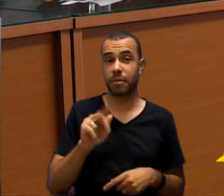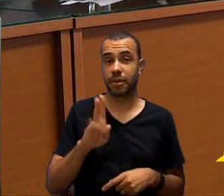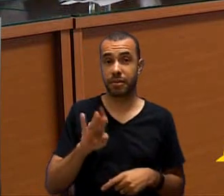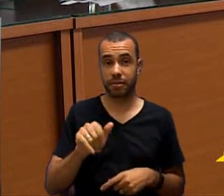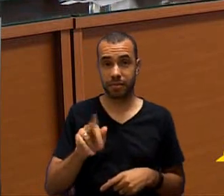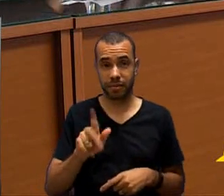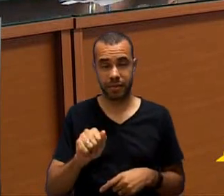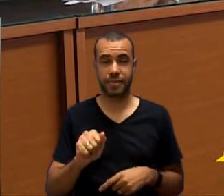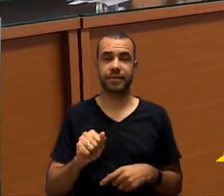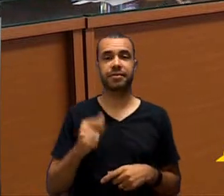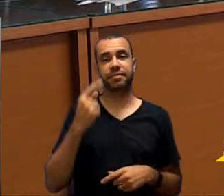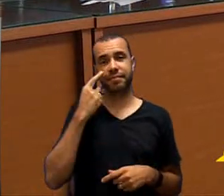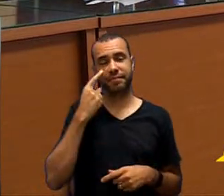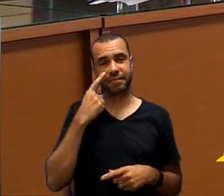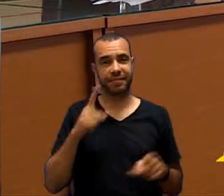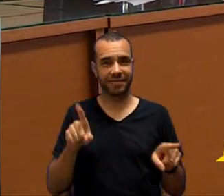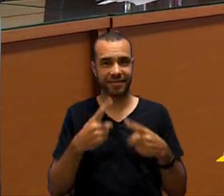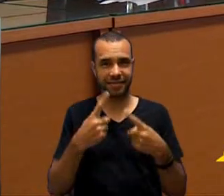Pistilla.